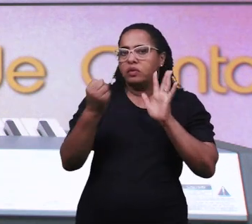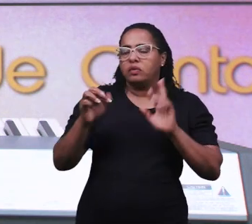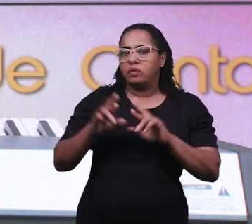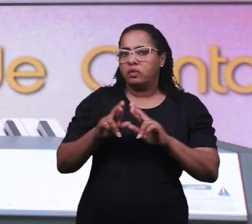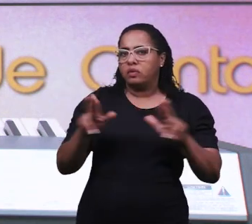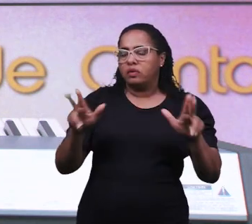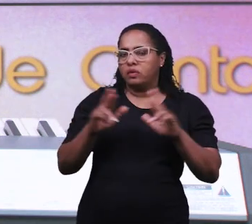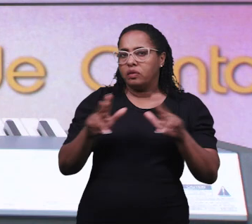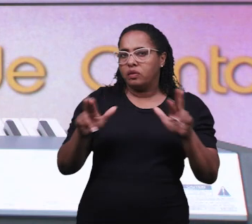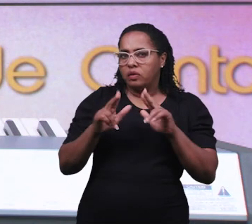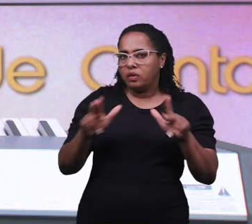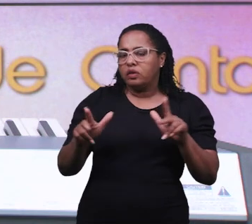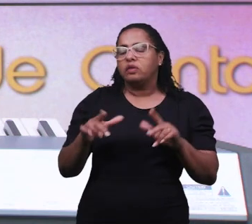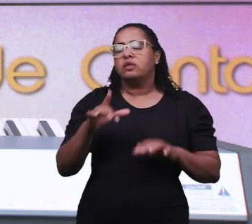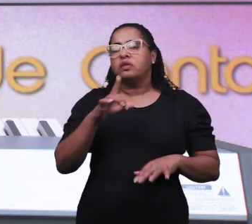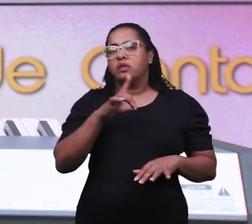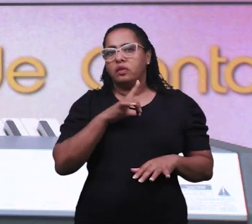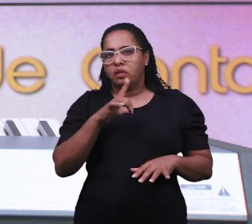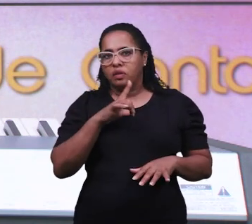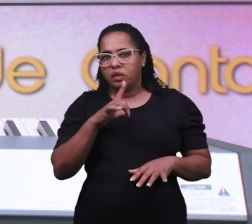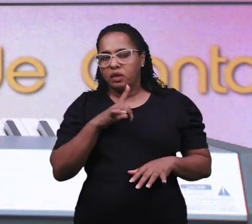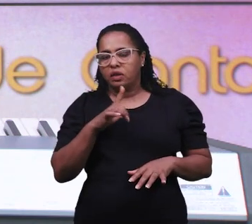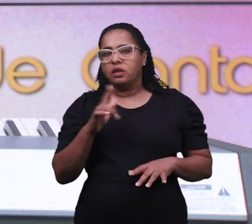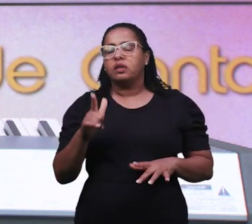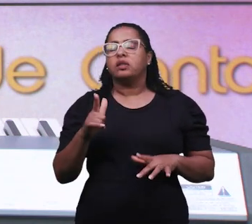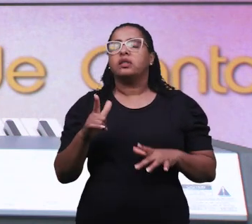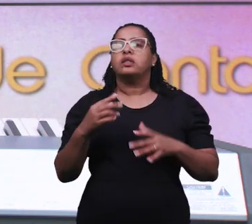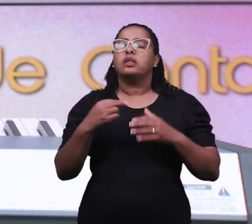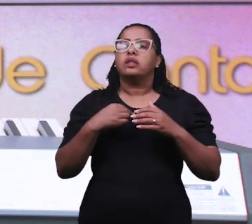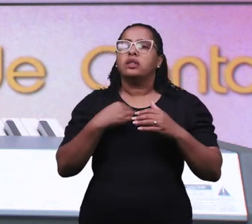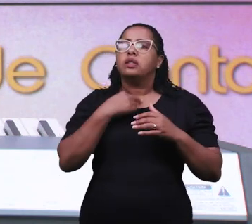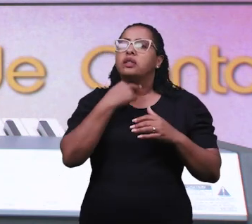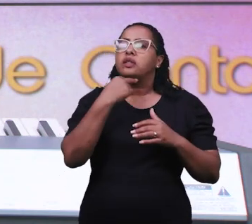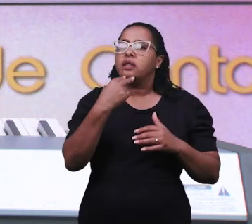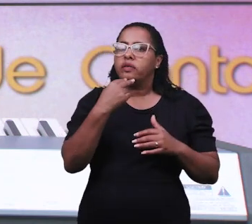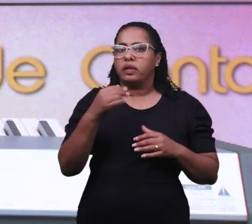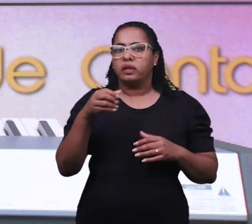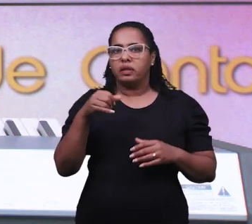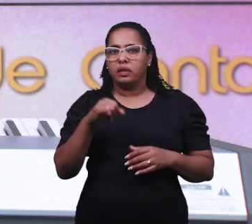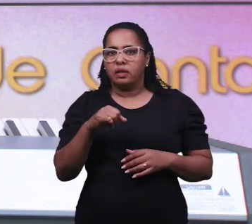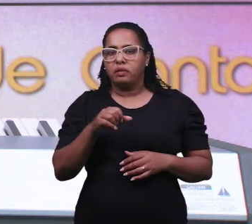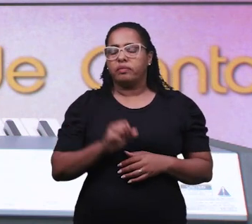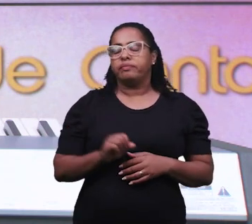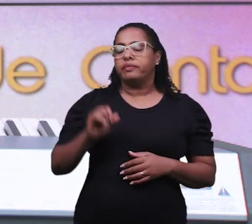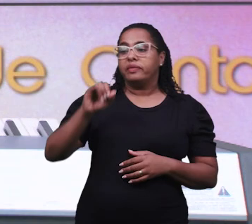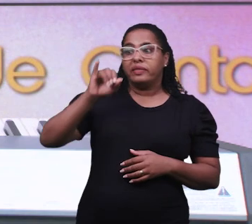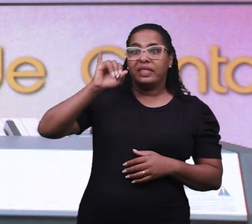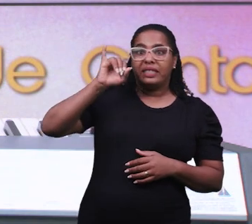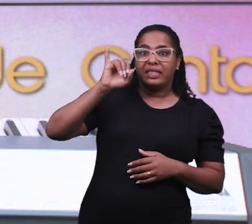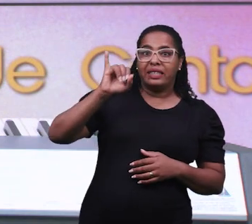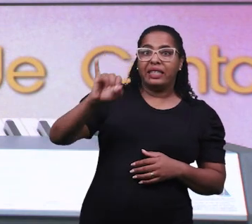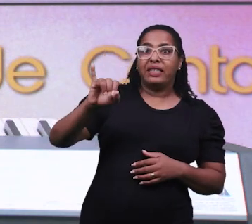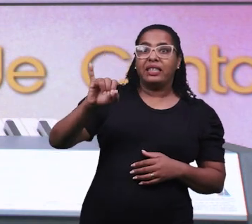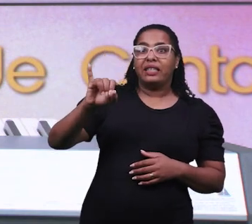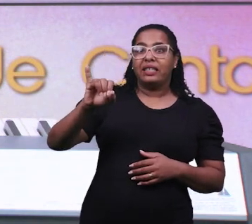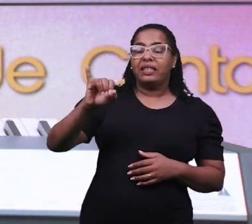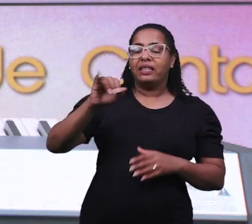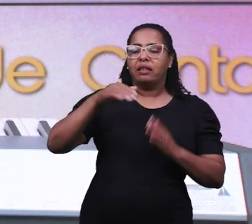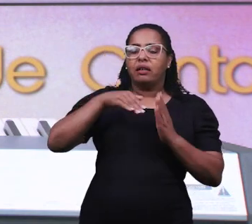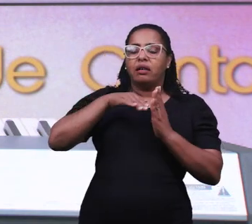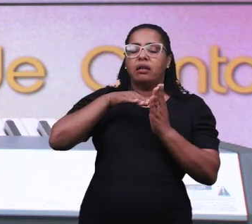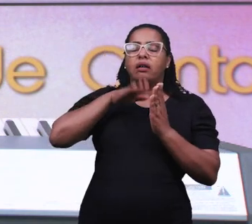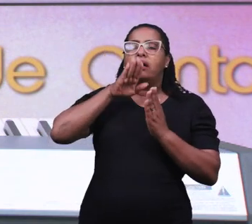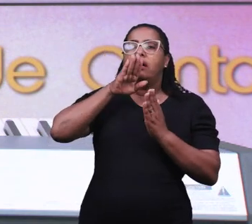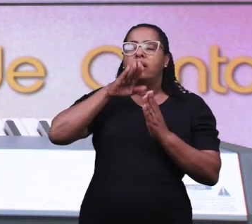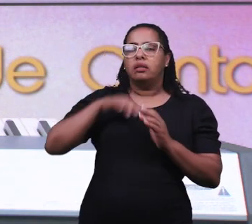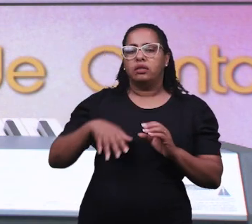diferença de posição que a língua coloca no trato vocal. Então, se eu falo I, a minha língua está mais alta.